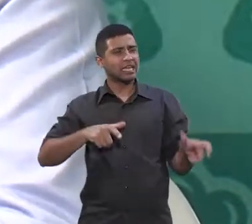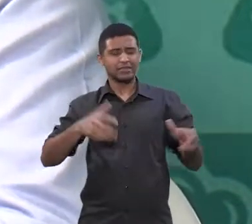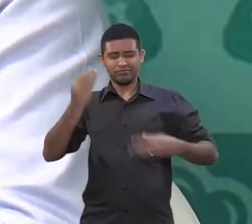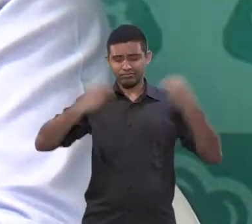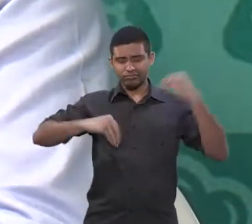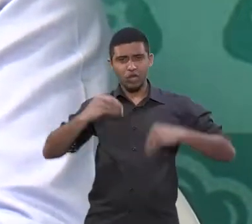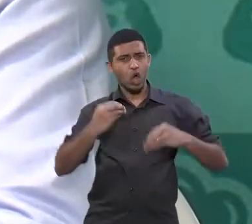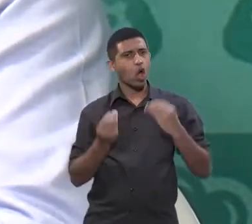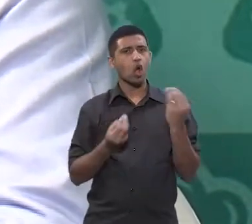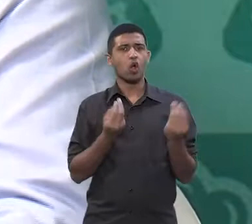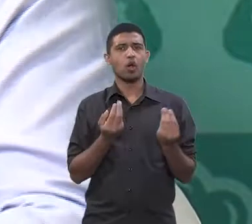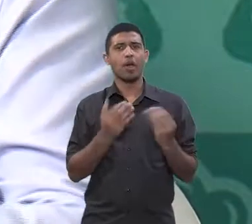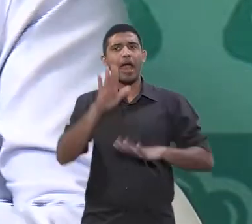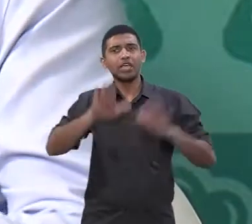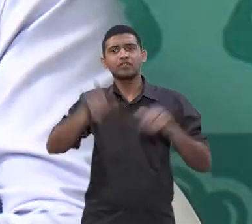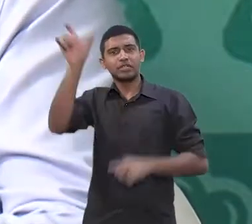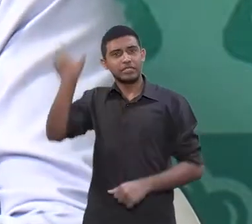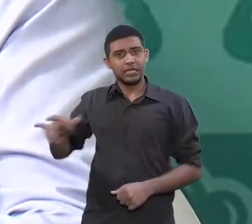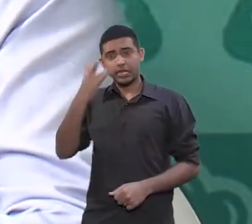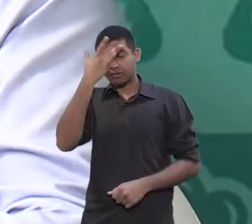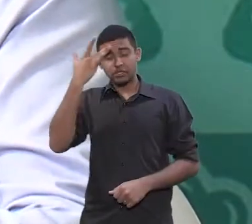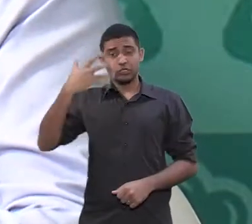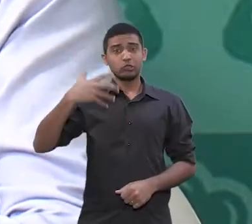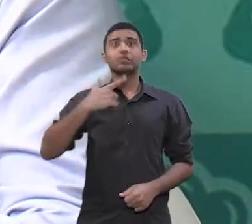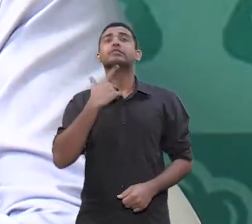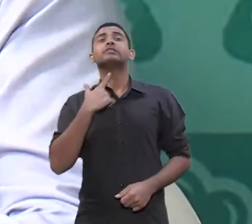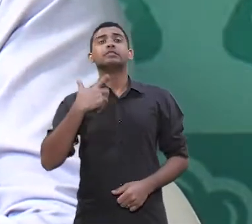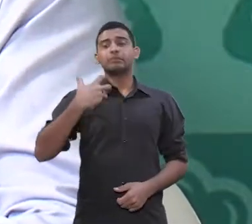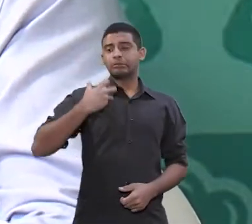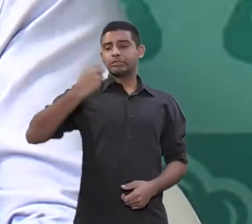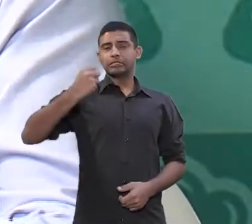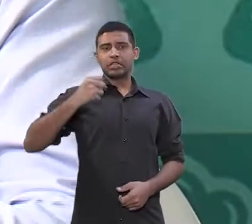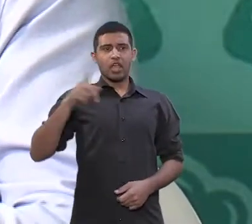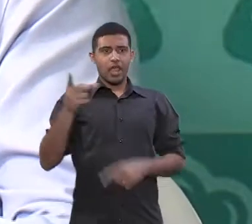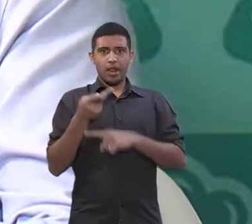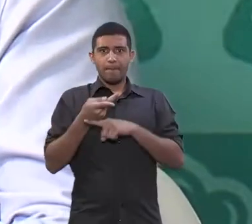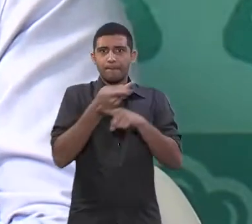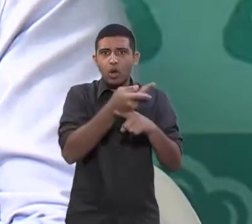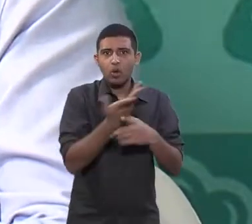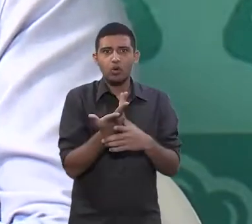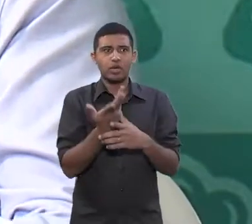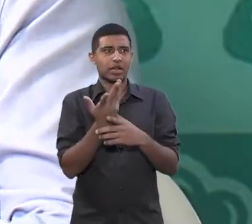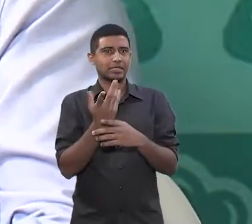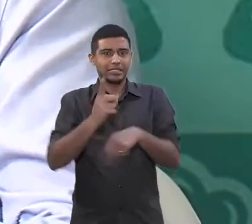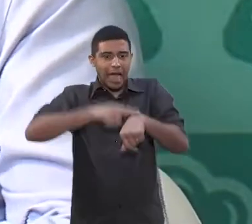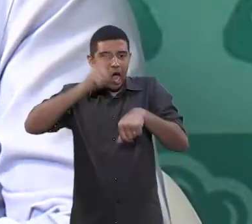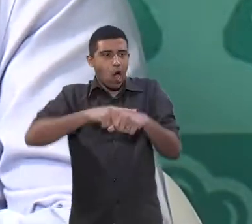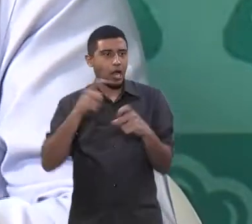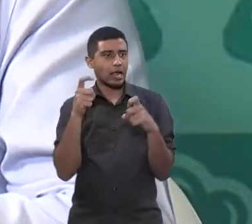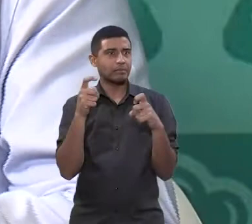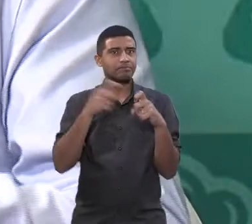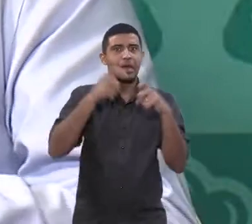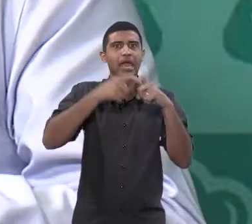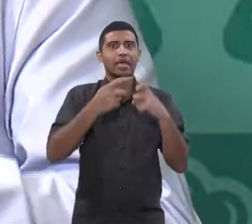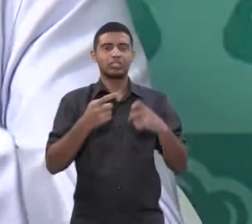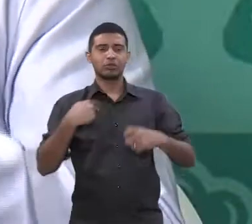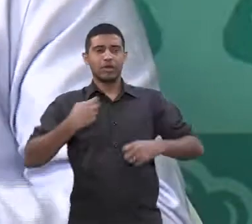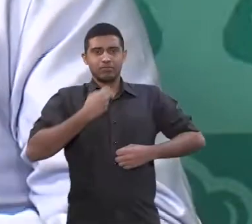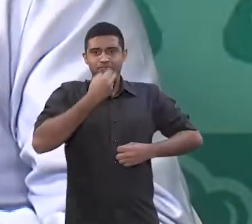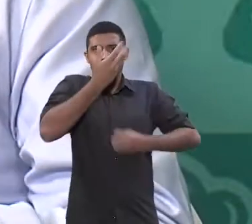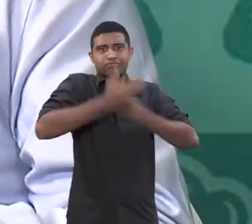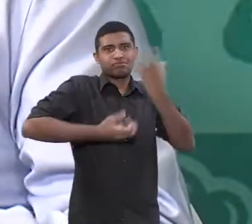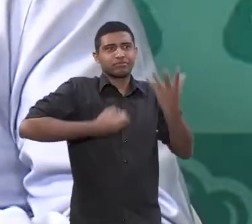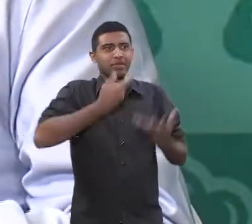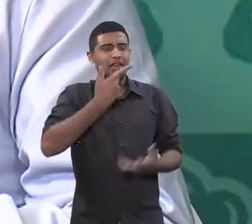momentos o suicida não procura de imediato, né? Ele não coloca